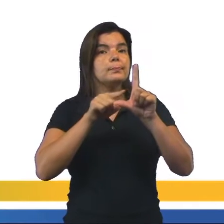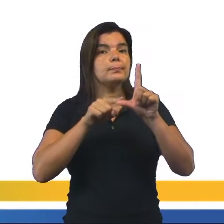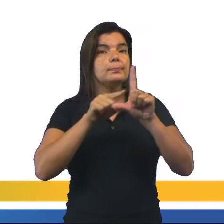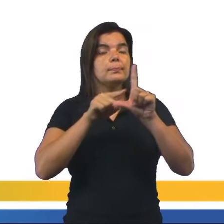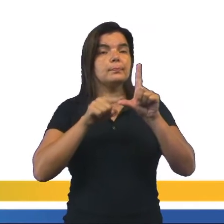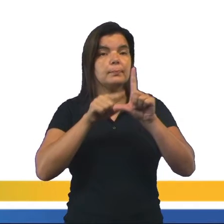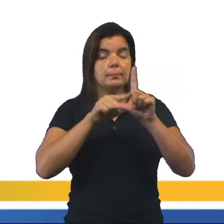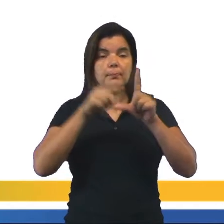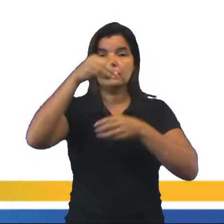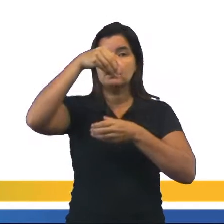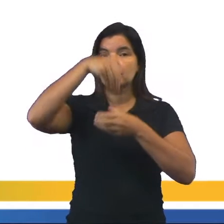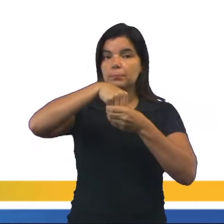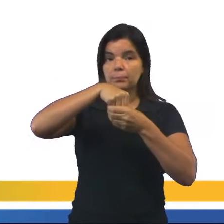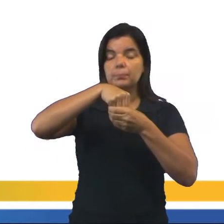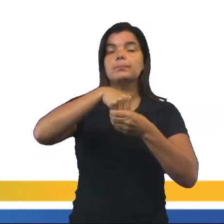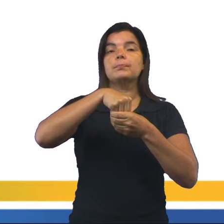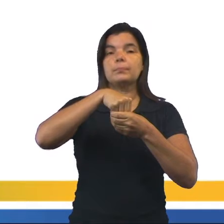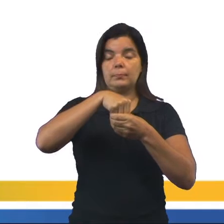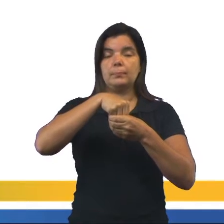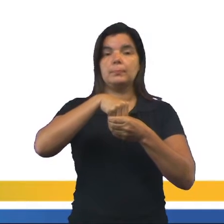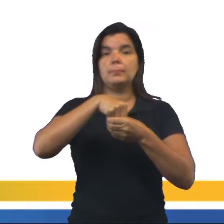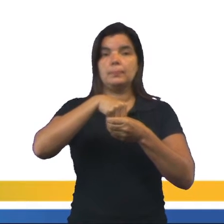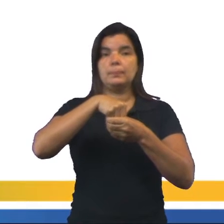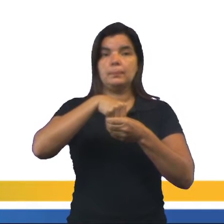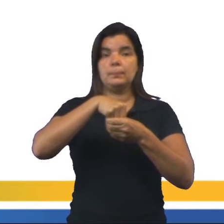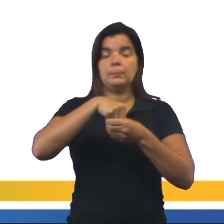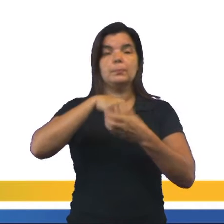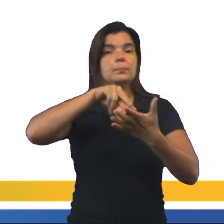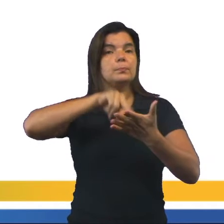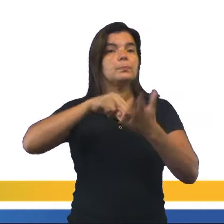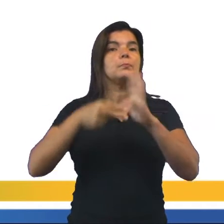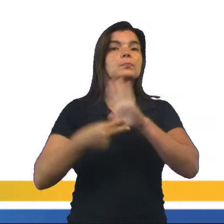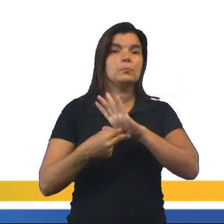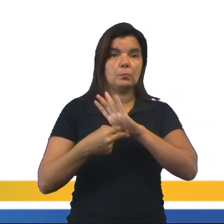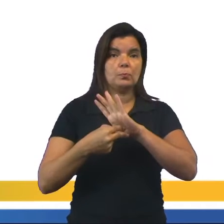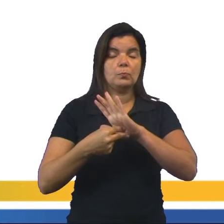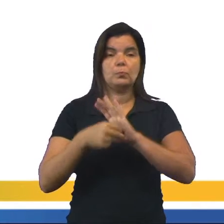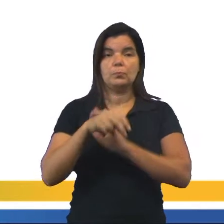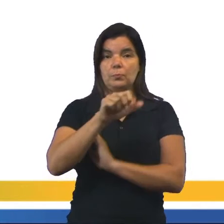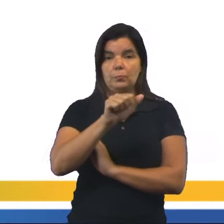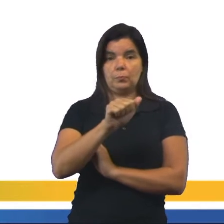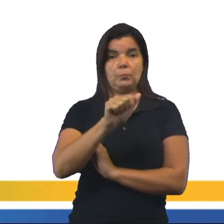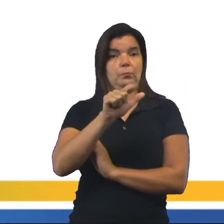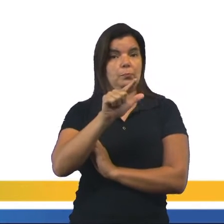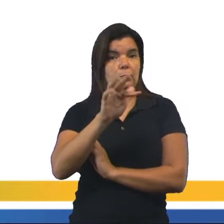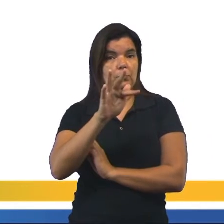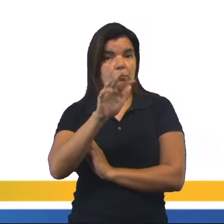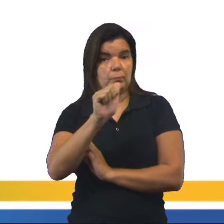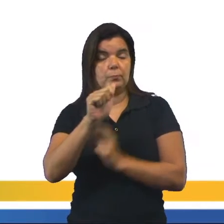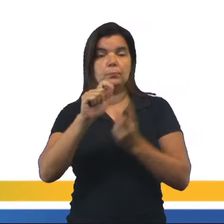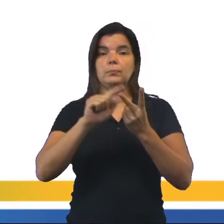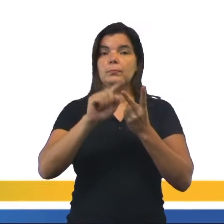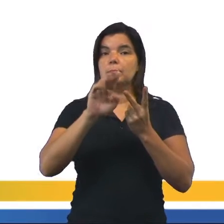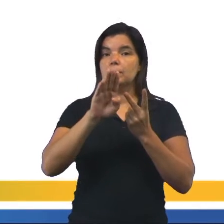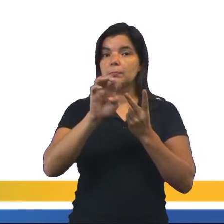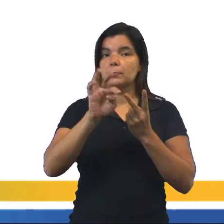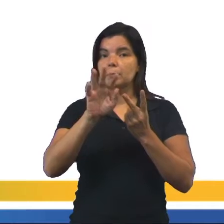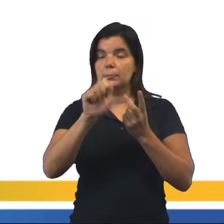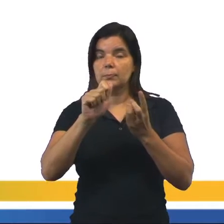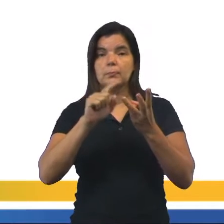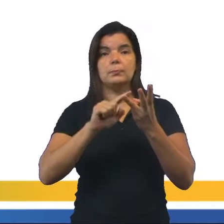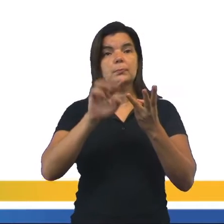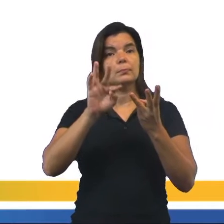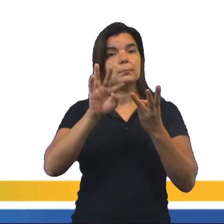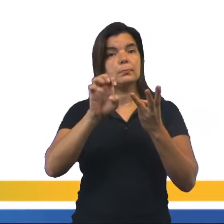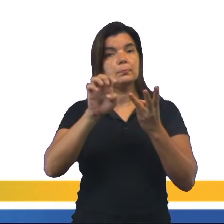ângulos internos, ou seja, alfa, beta e teta.